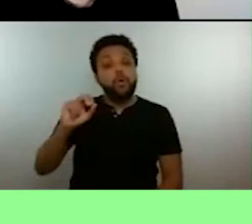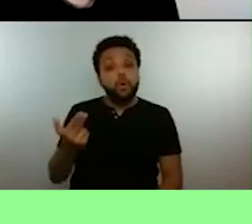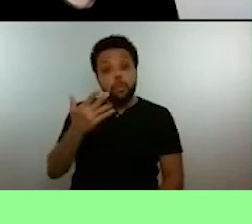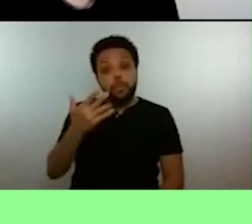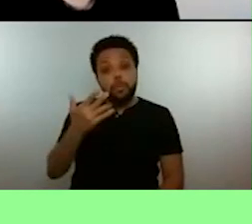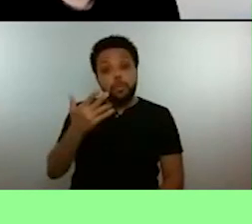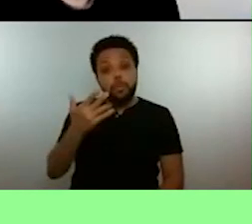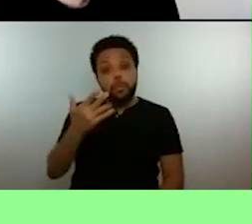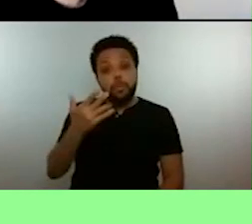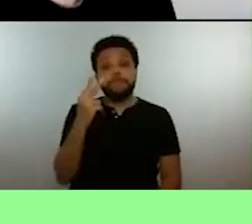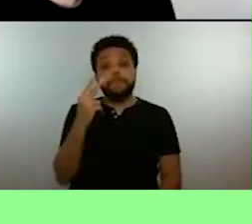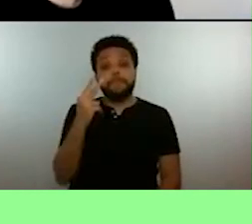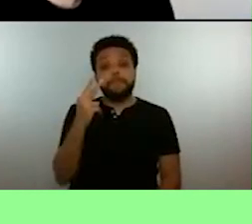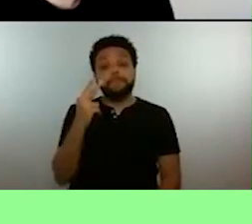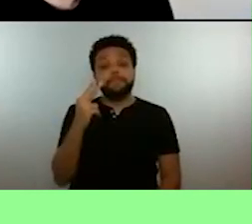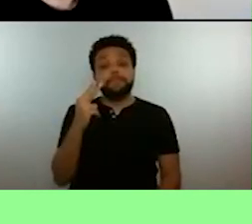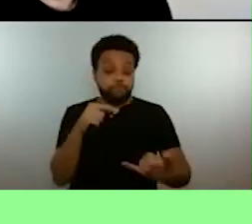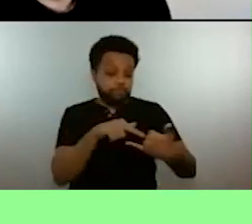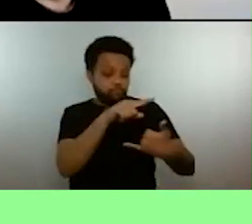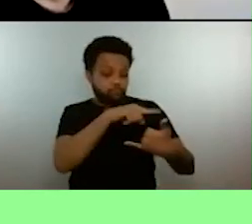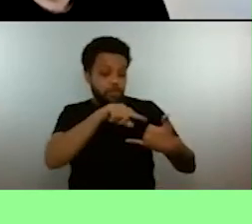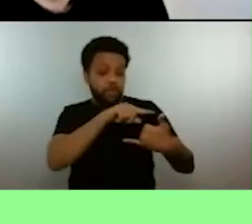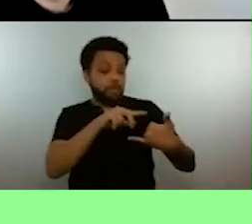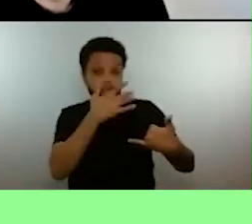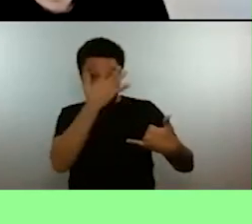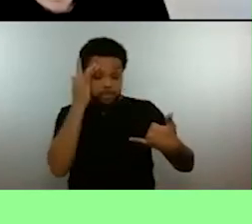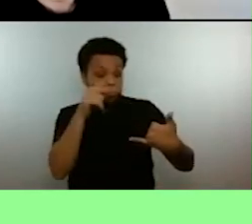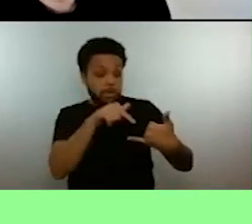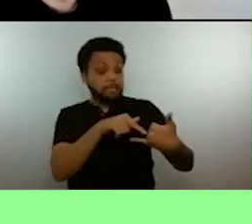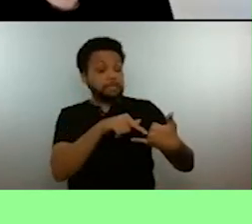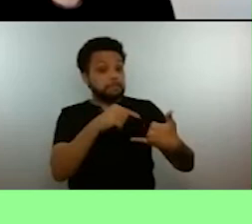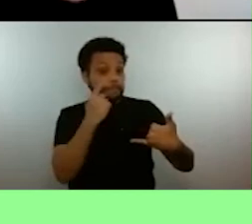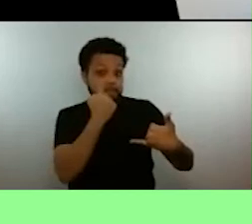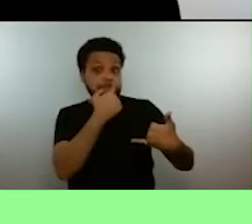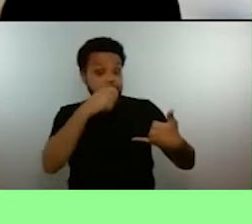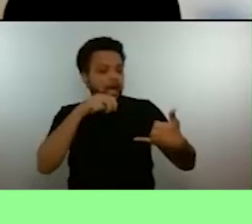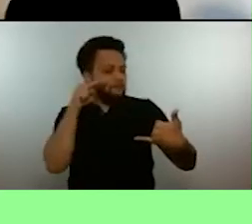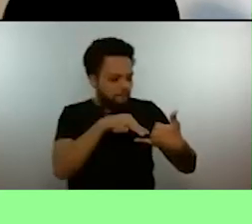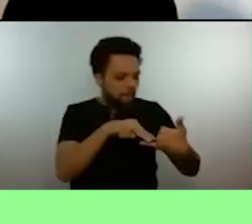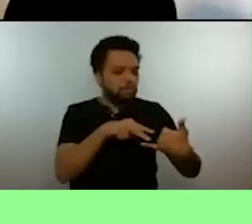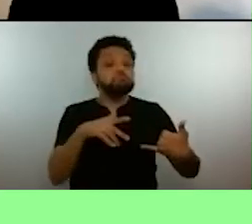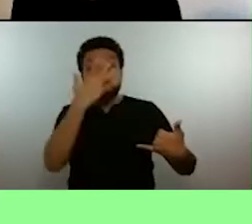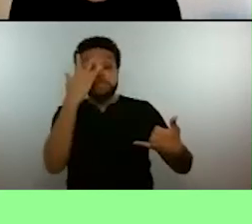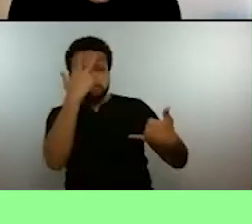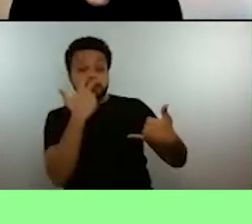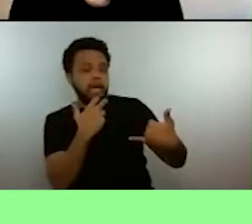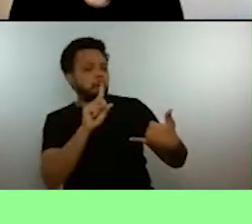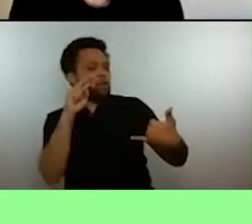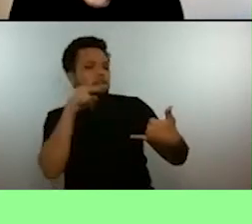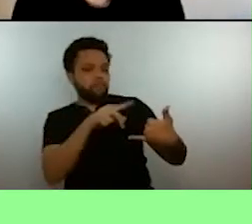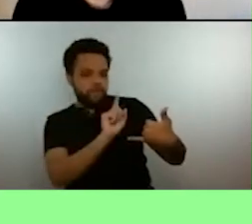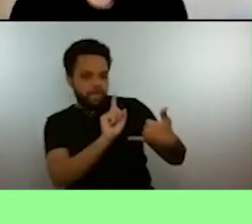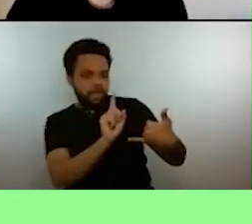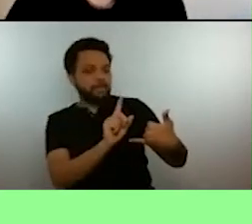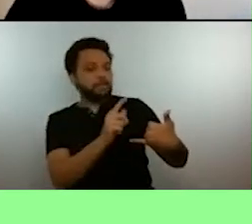pessoas que enxergam vão ver, mas pessoas que não enxergam não vão ver. Então você precisa pensar nessa